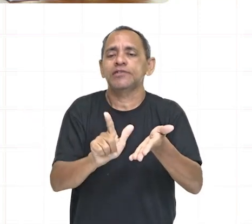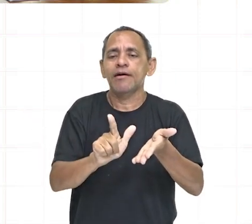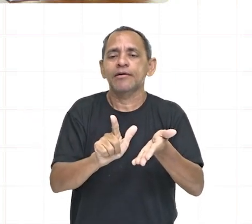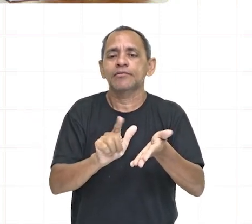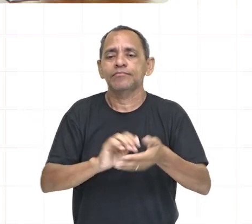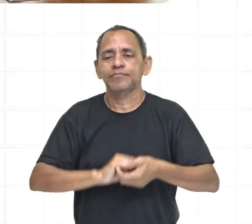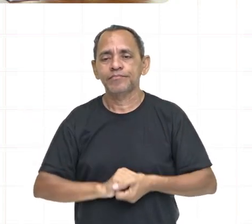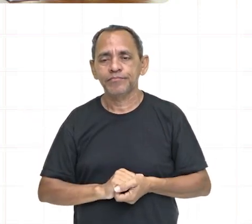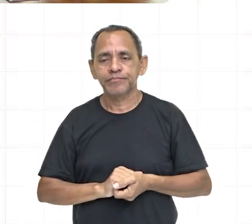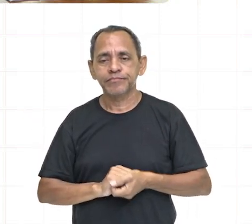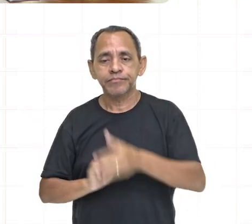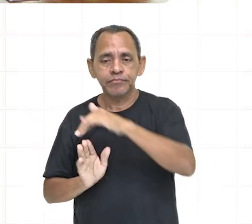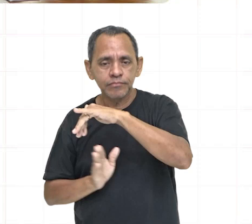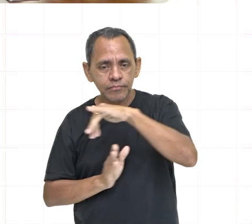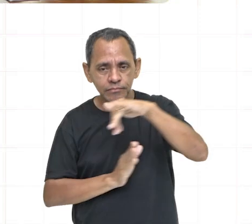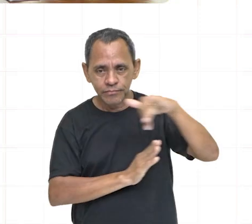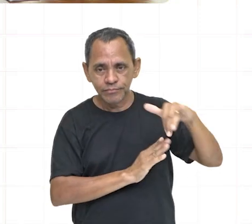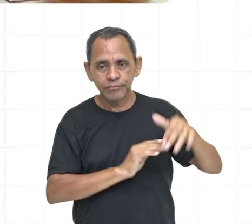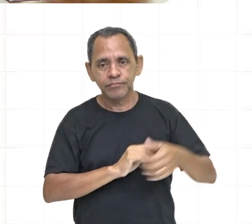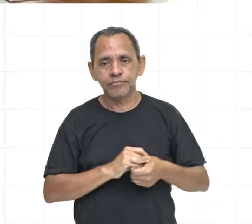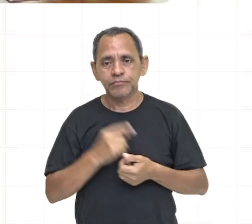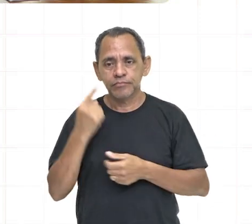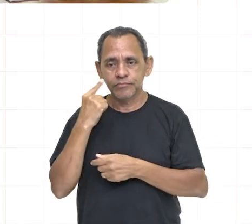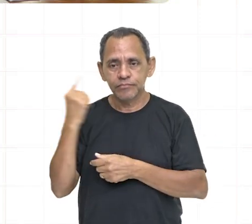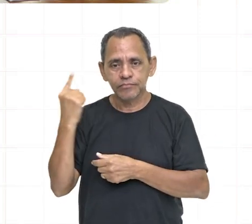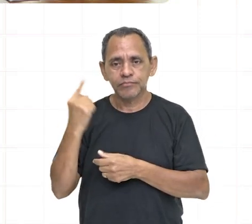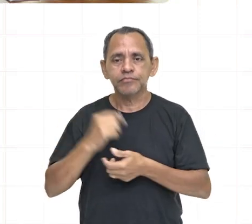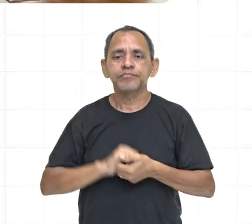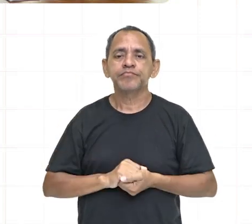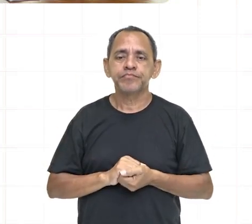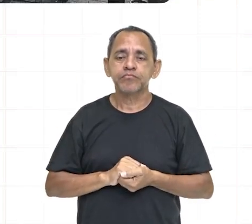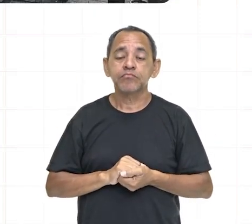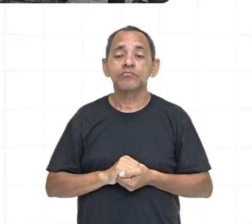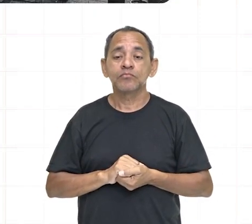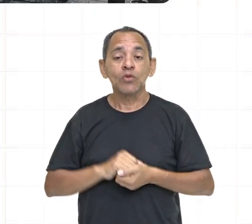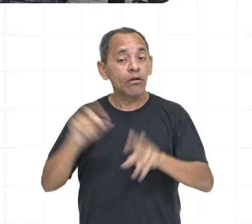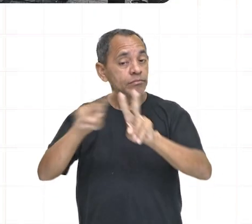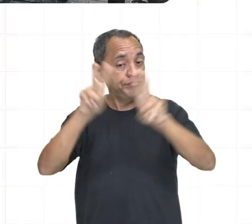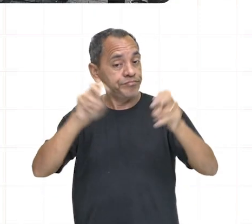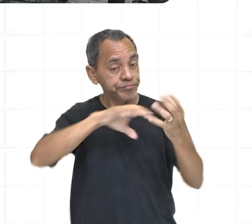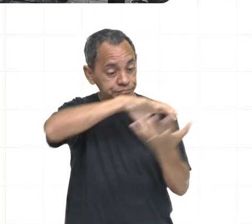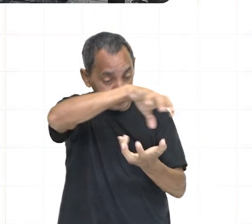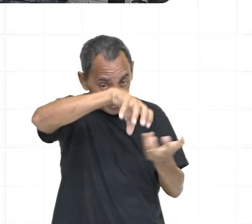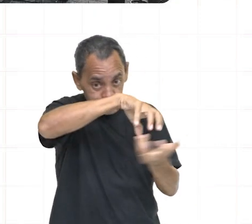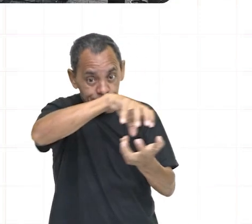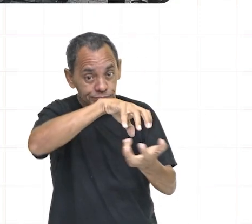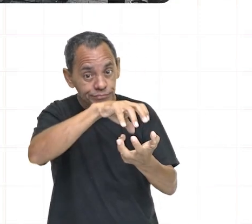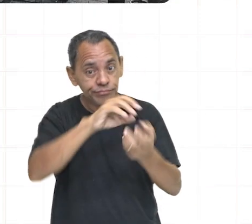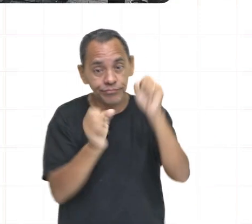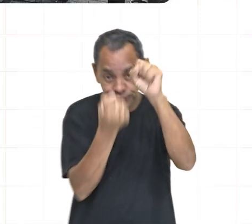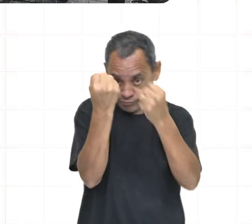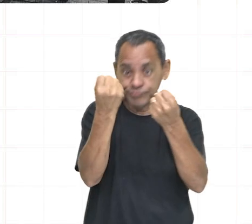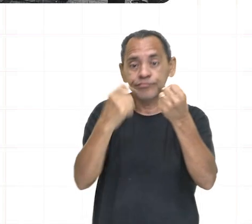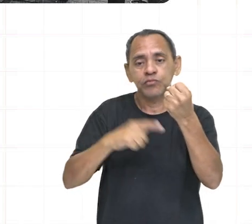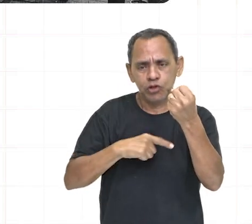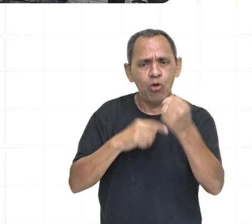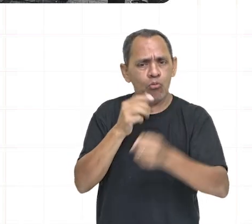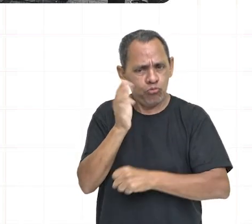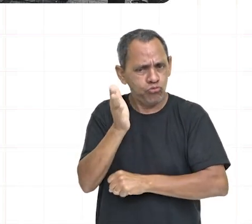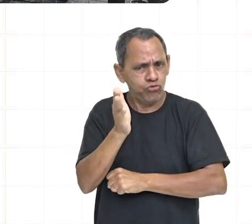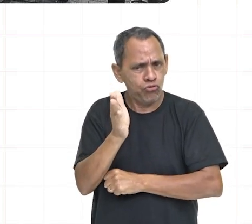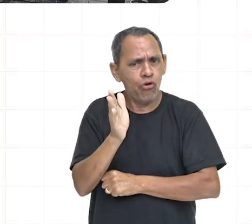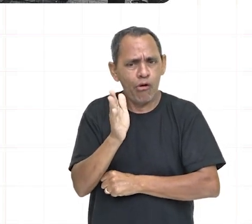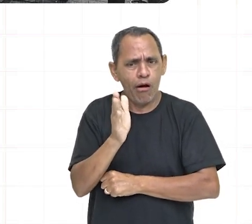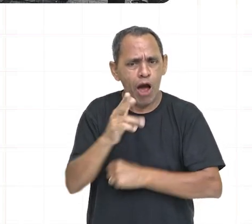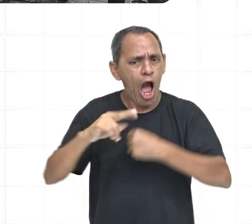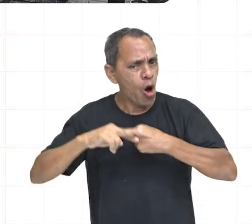uma olhada aqui em algo sobre a Revolução Industrial. Então nós tivemos, né, várias